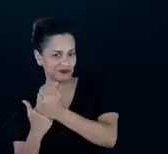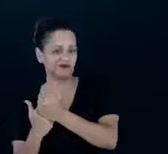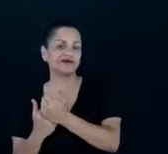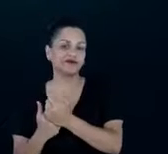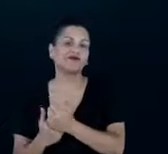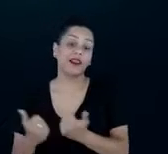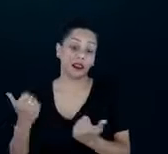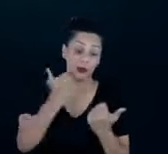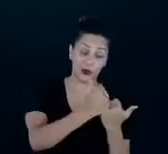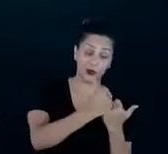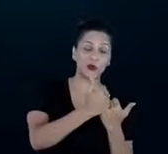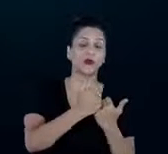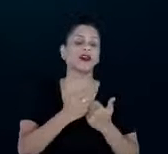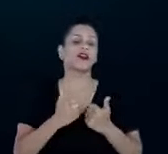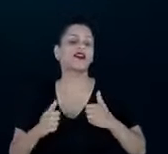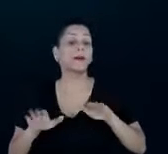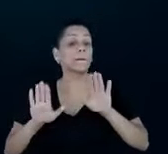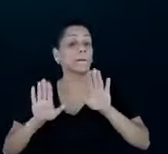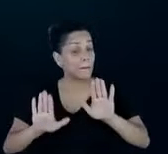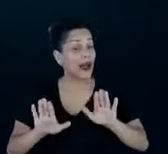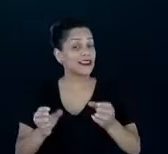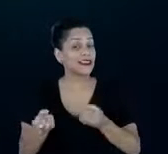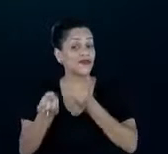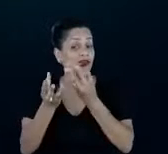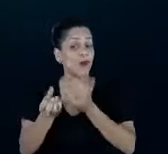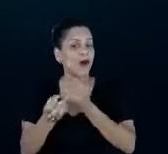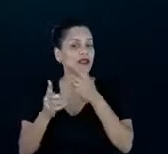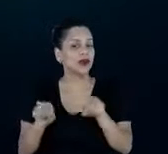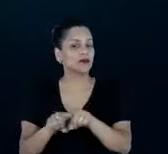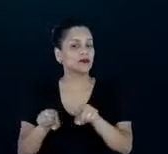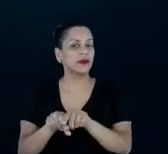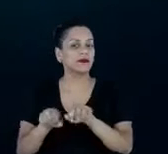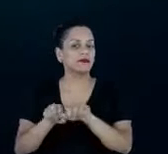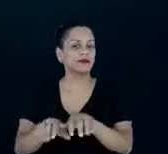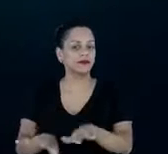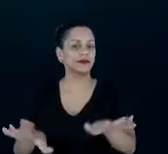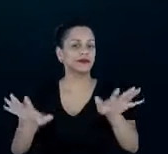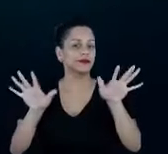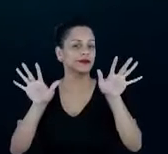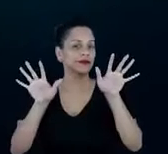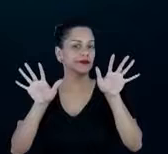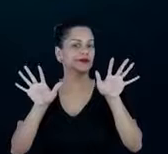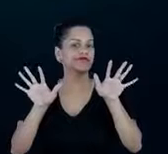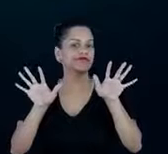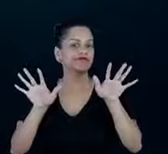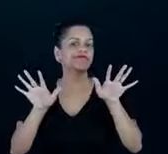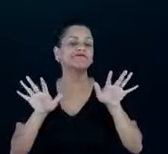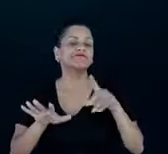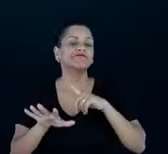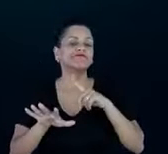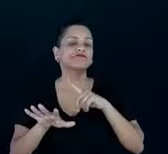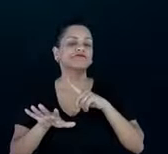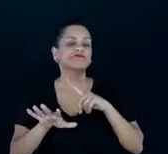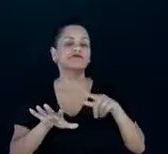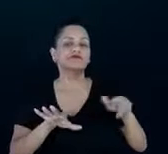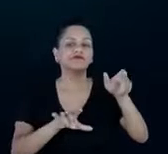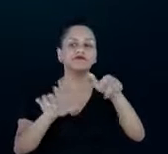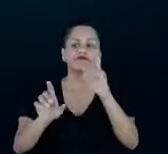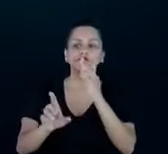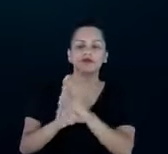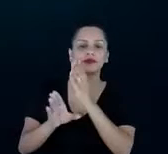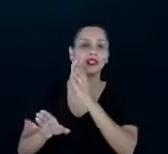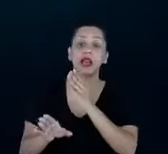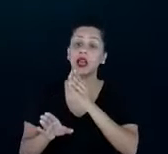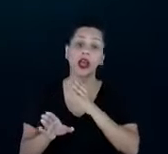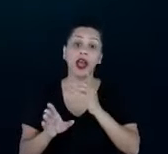dado também a izanami e quando dado Vaza ele gera danos ambientais tão graves